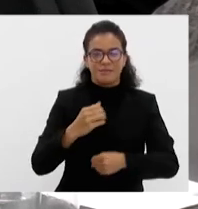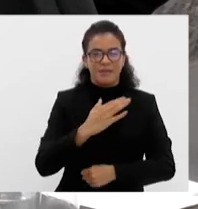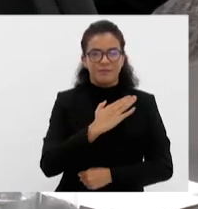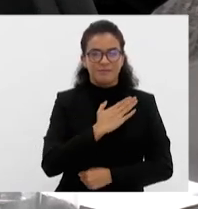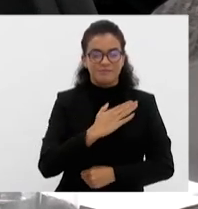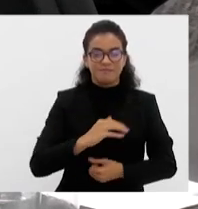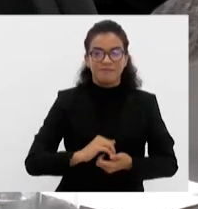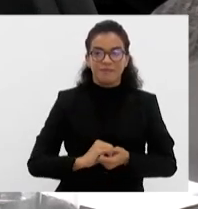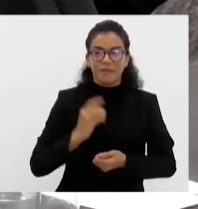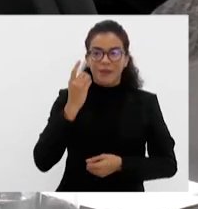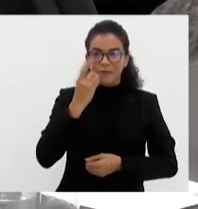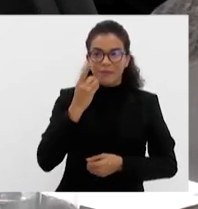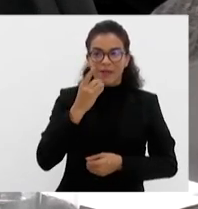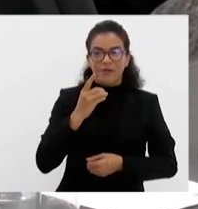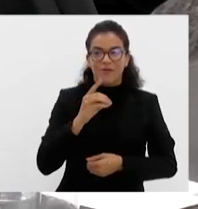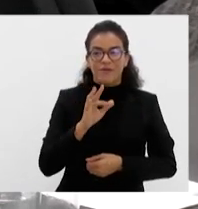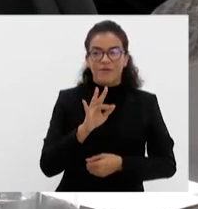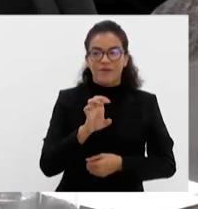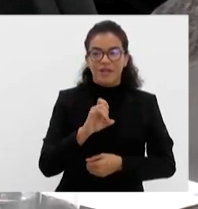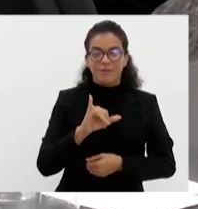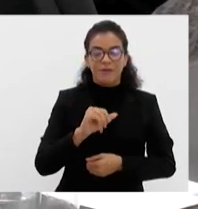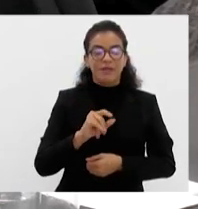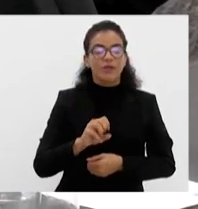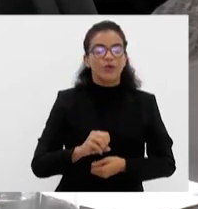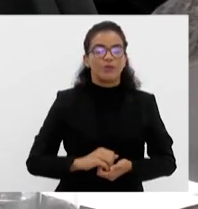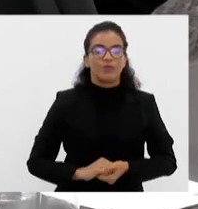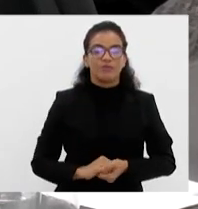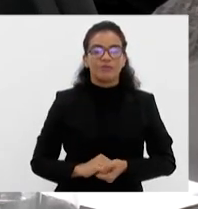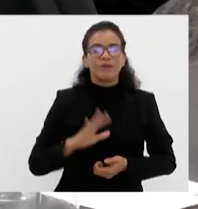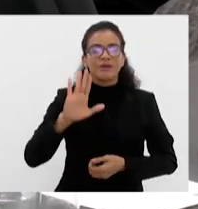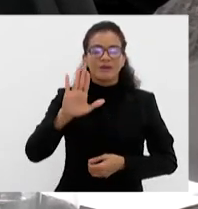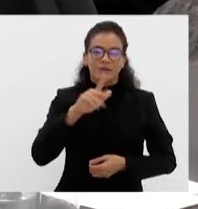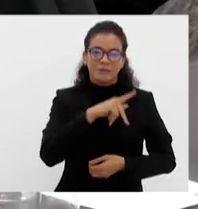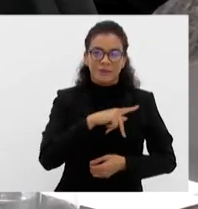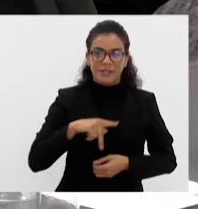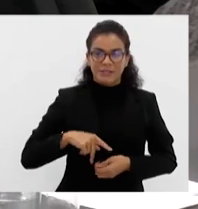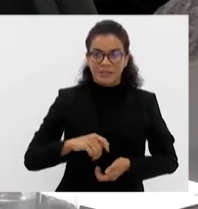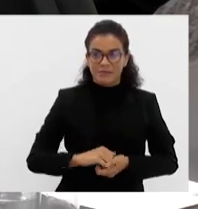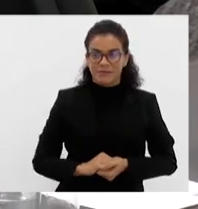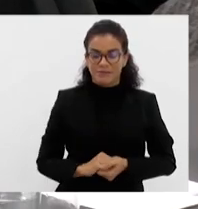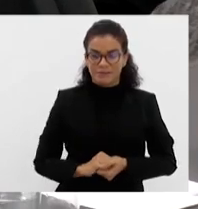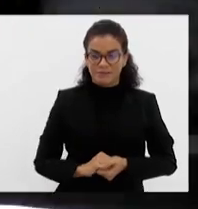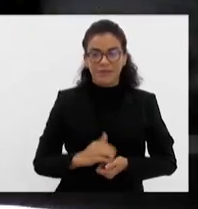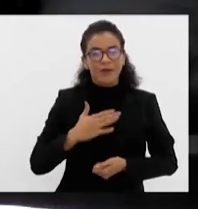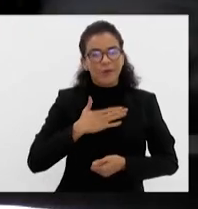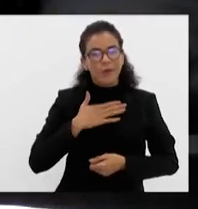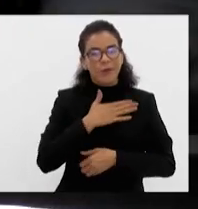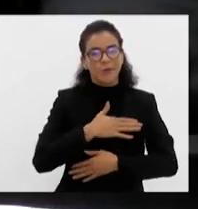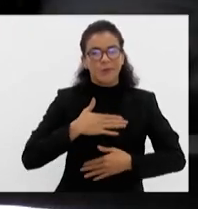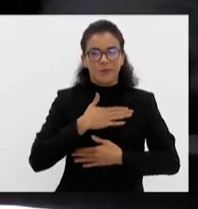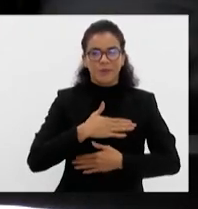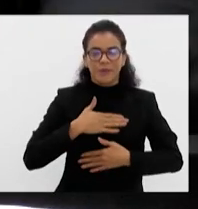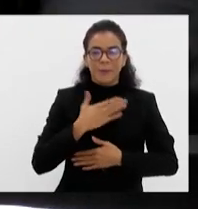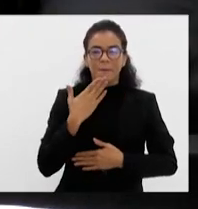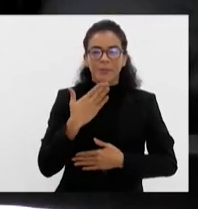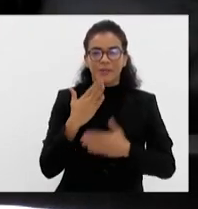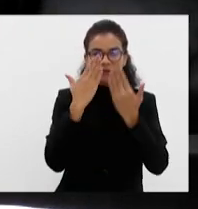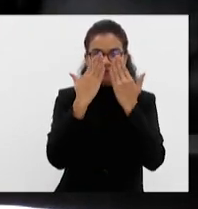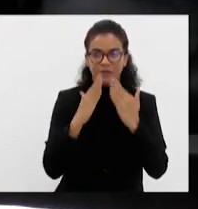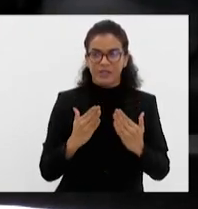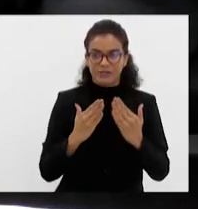deputado Filipinho Raves foi pela juridicidade. Presidente. Deputado Luiz Paulo. Eu gostaria de pedir